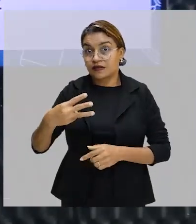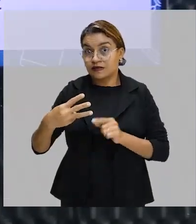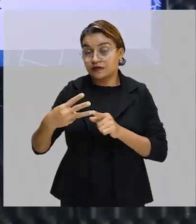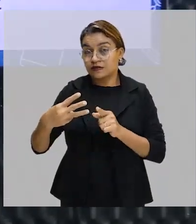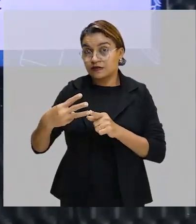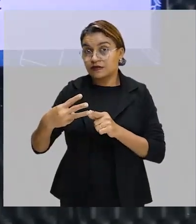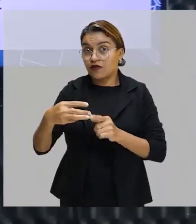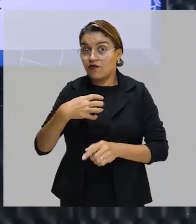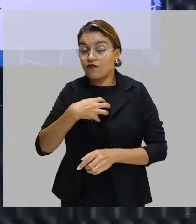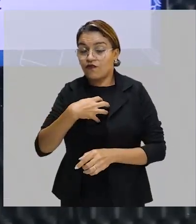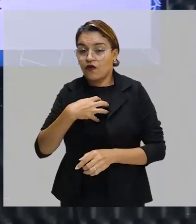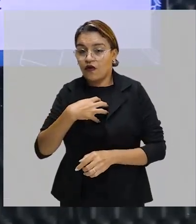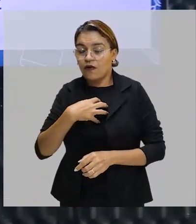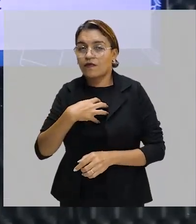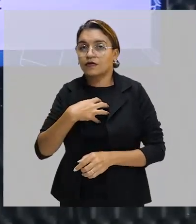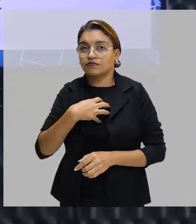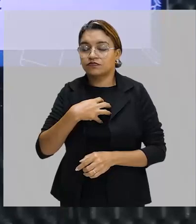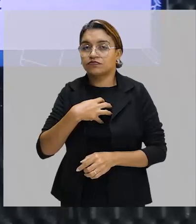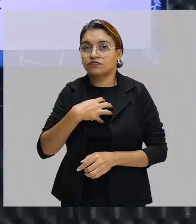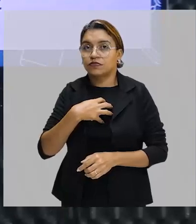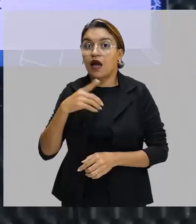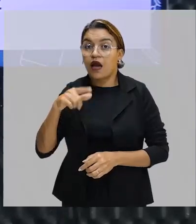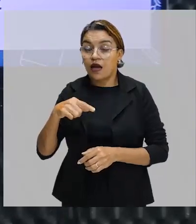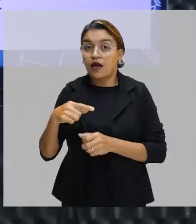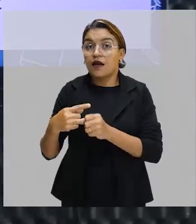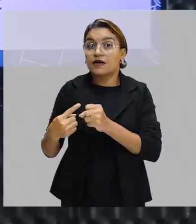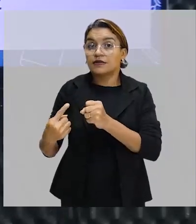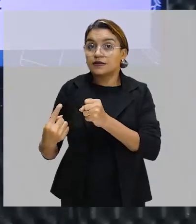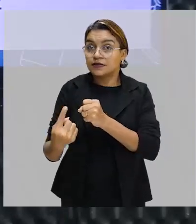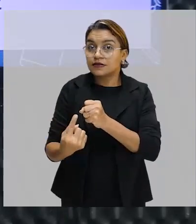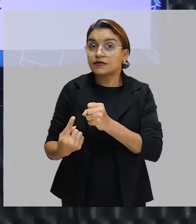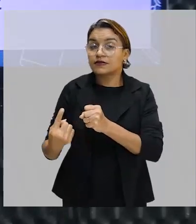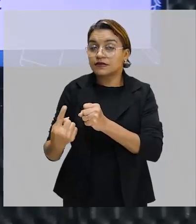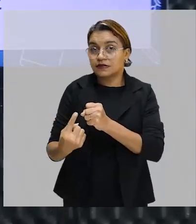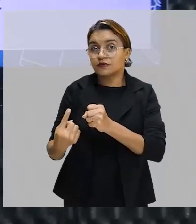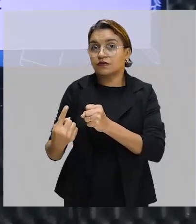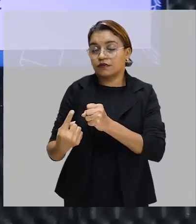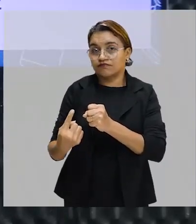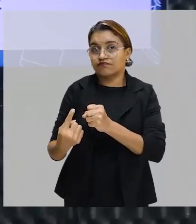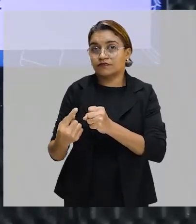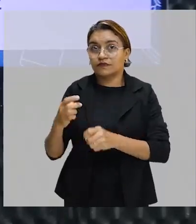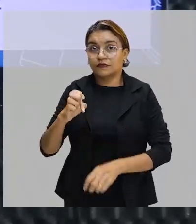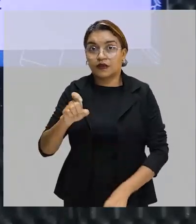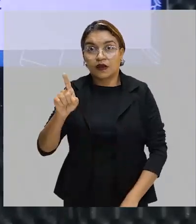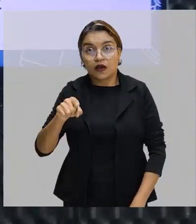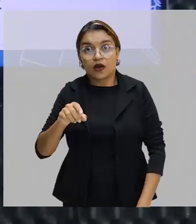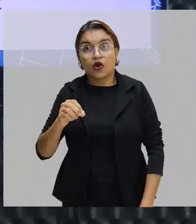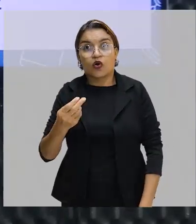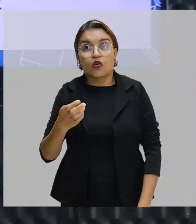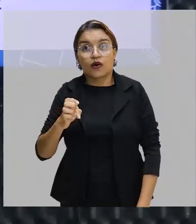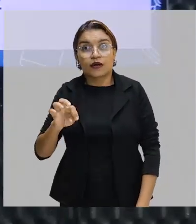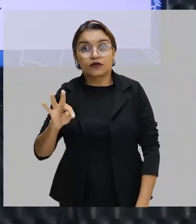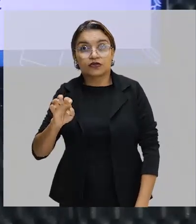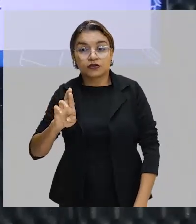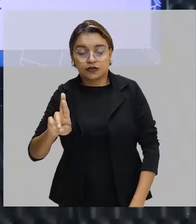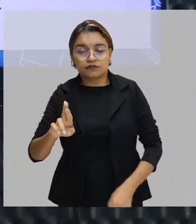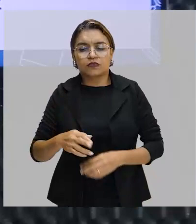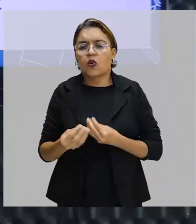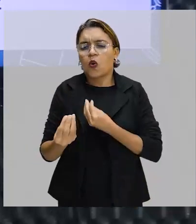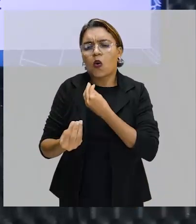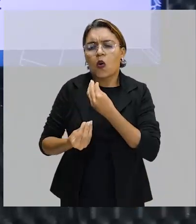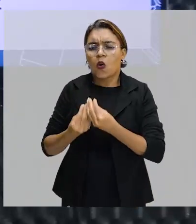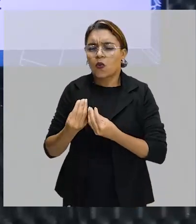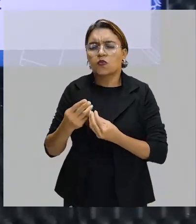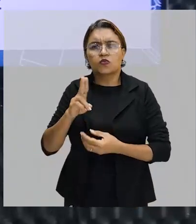forma, nós temos ser ou estar no singular. É ou está. Quando que nós usamos is? Sempre